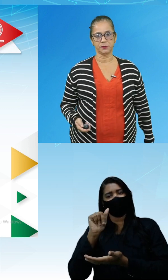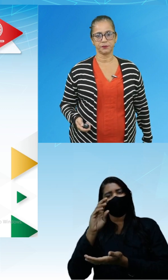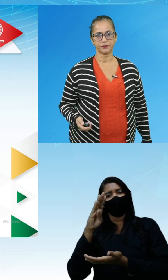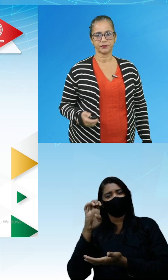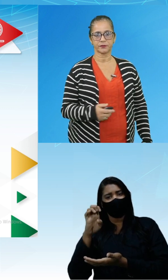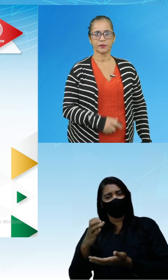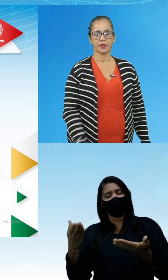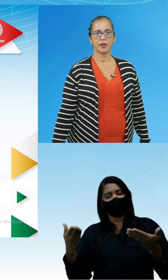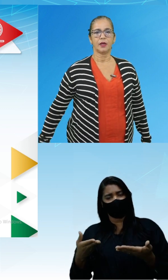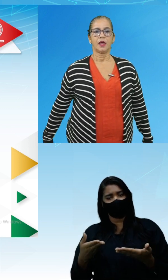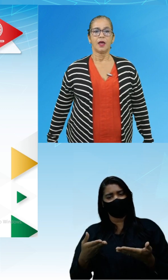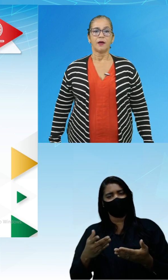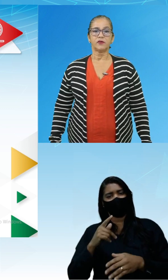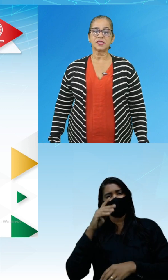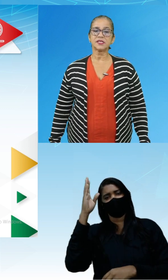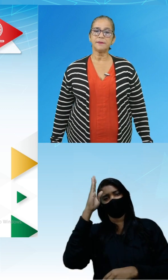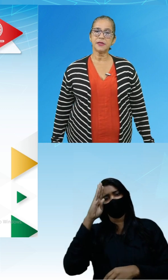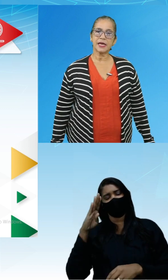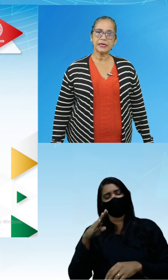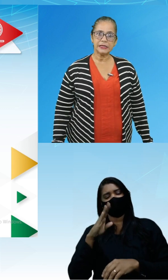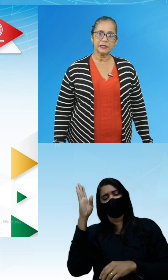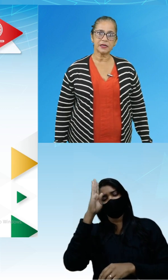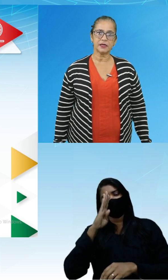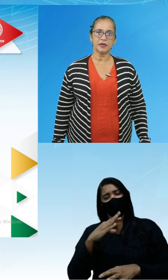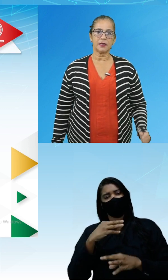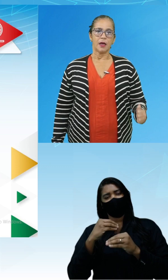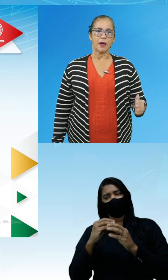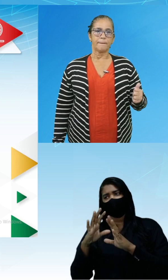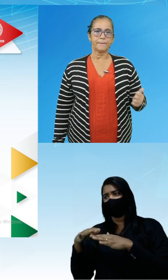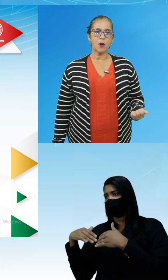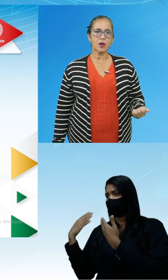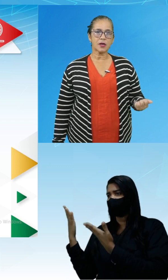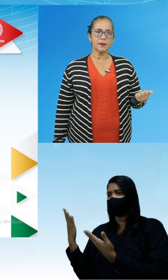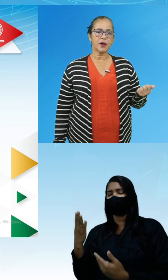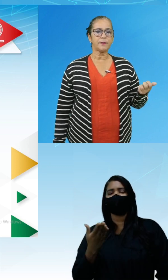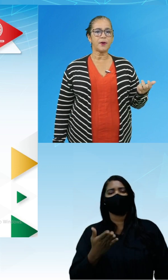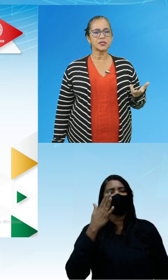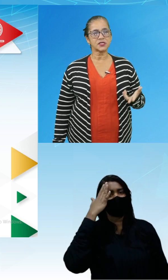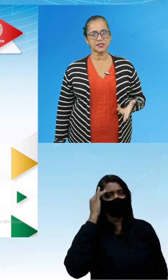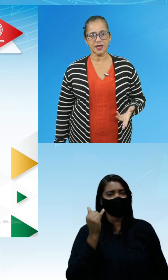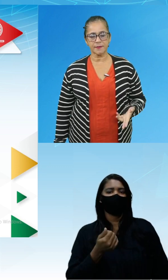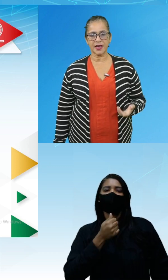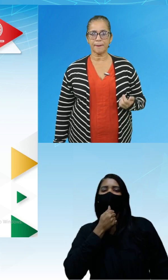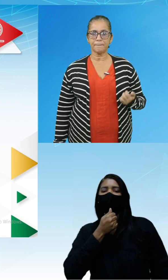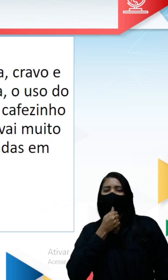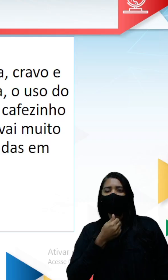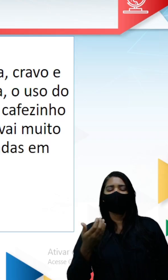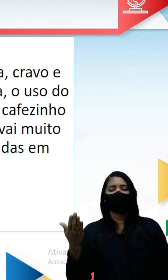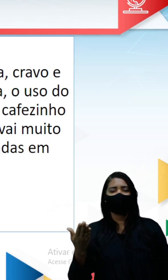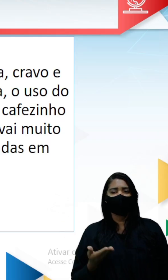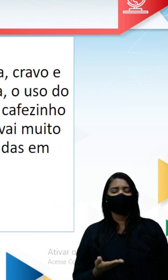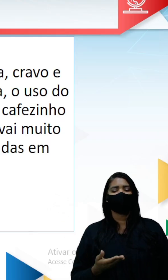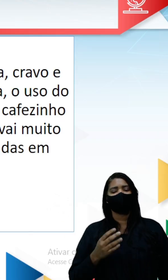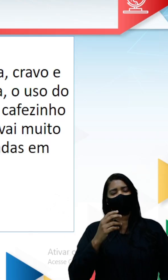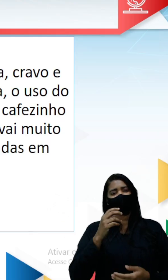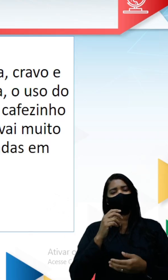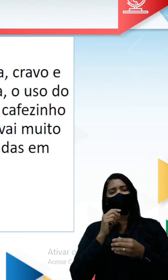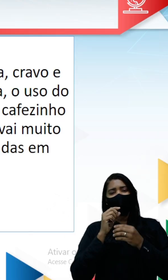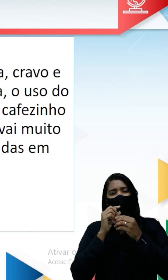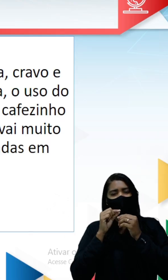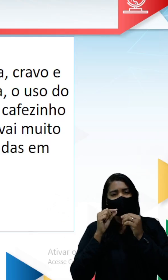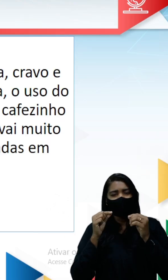Brasil. Você sabia ainda que, embora pouca gente saiba, a pimenta, a